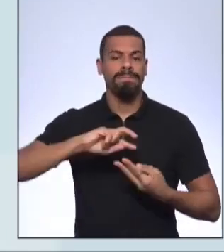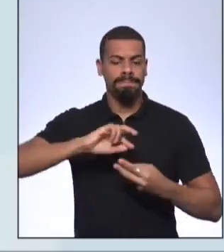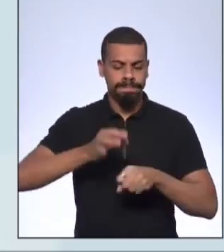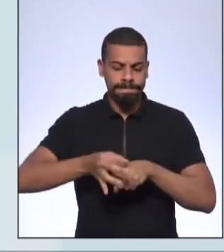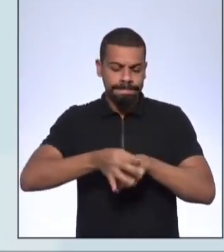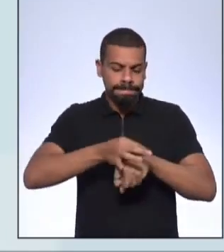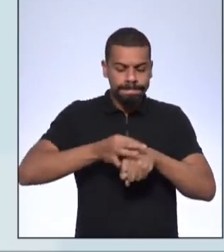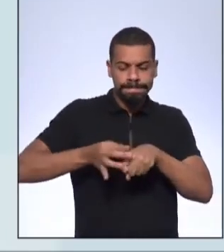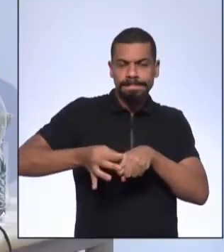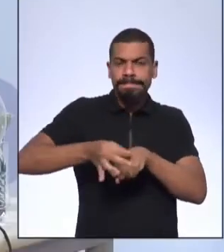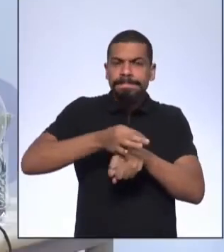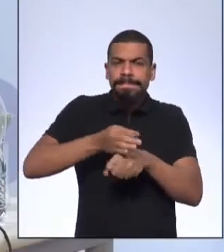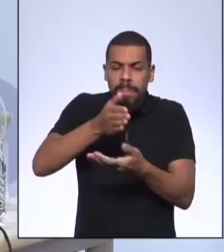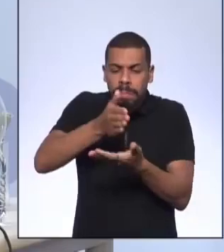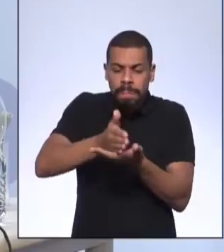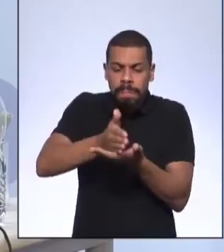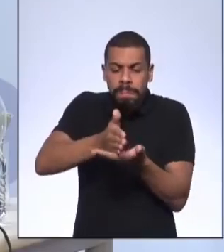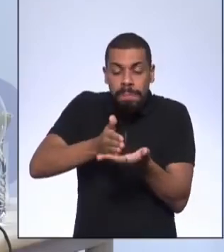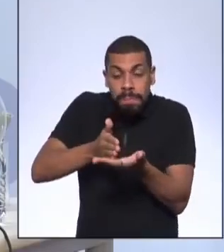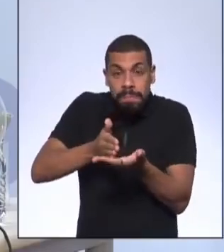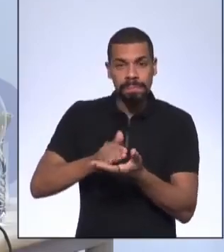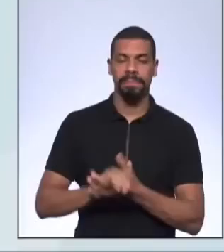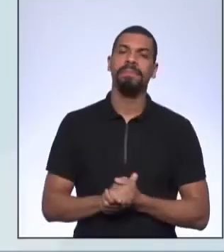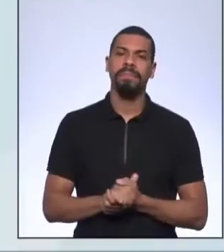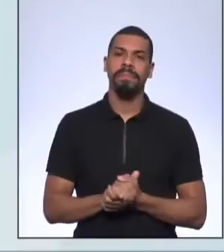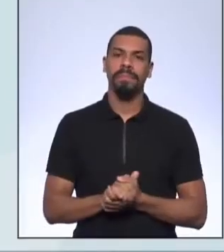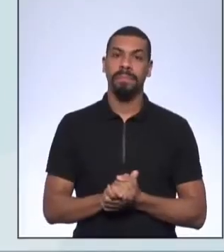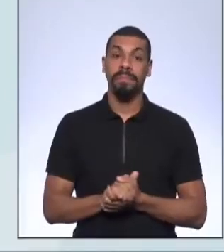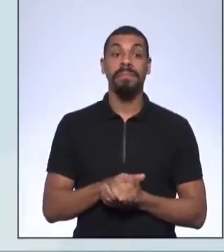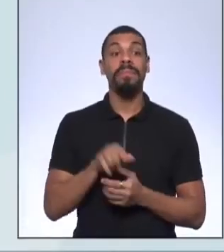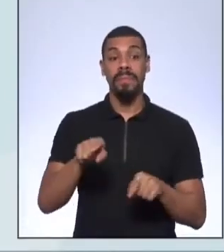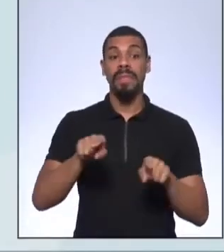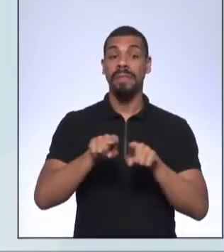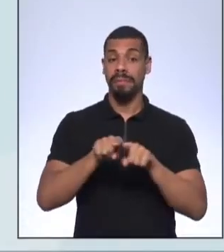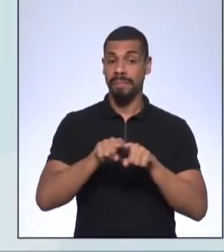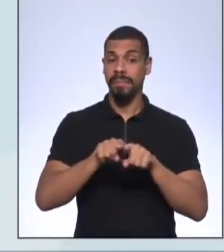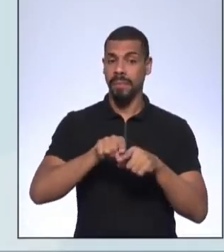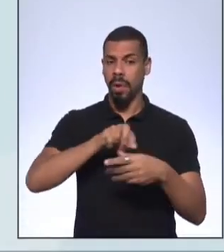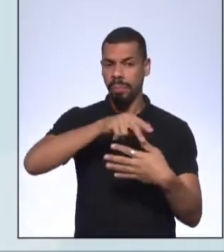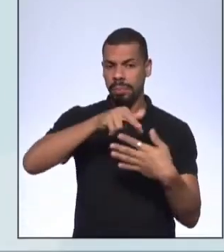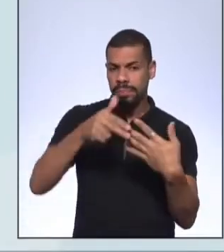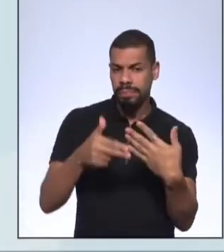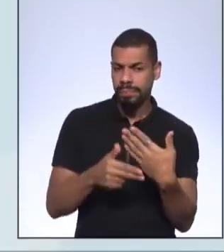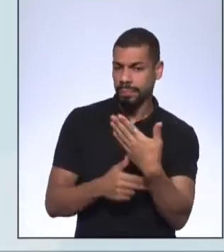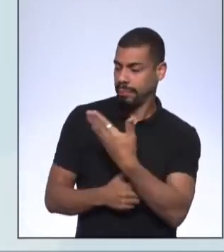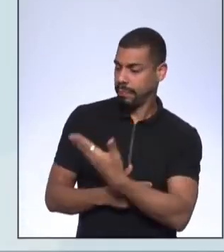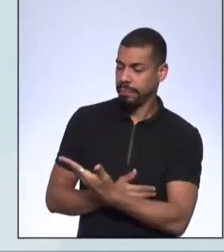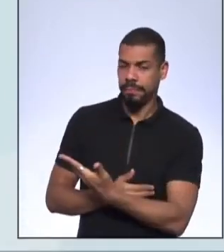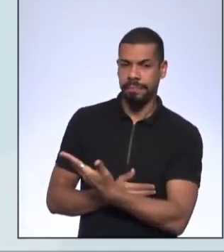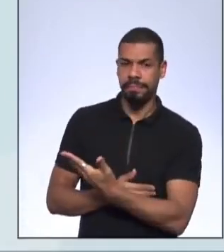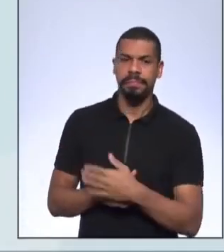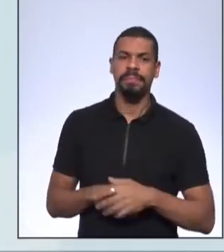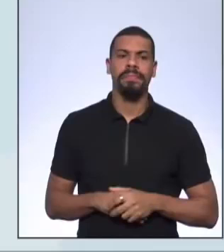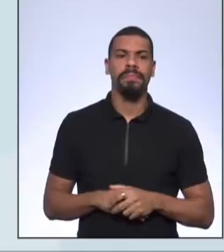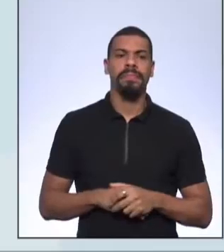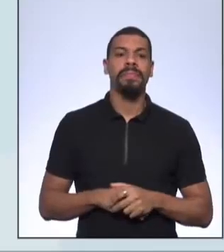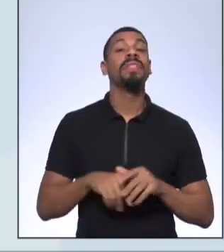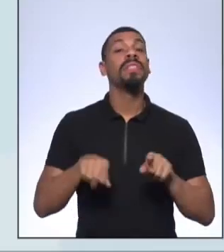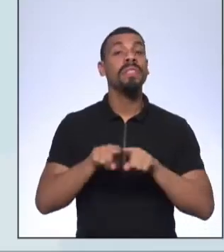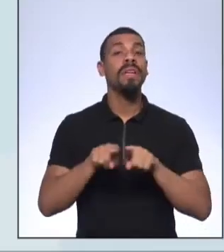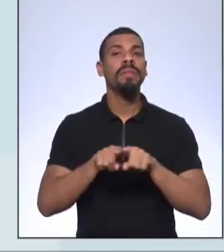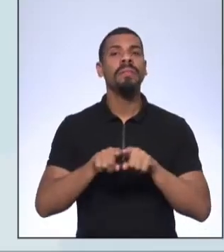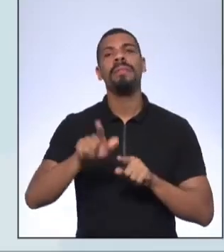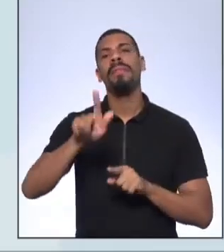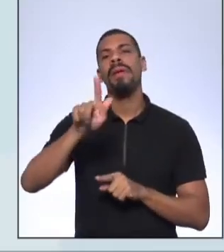sua metade. Tá? Então, eu tenho ali para a formação dos gametas ou esporos. Tá? Na caso da formação de gametas ou esporos, eu vou ter